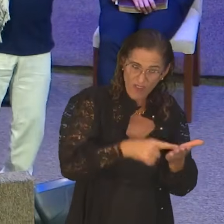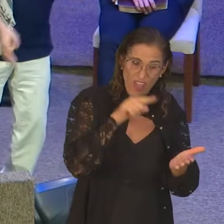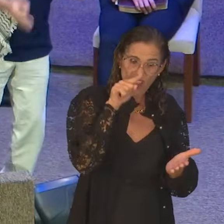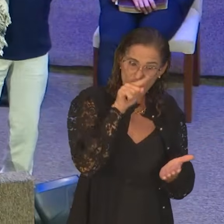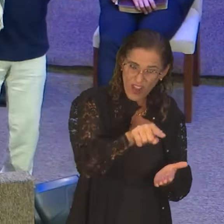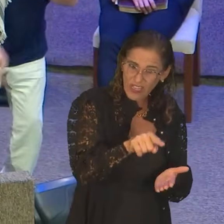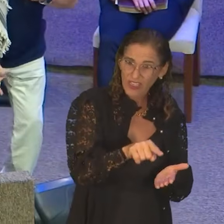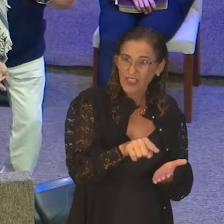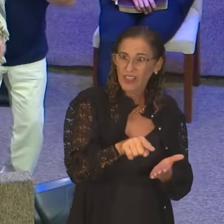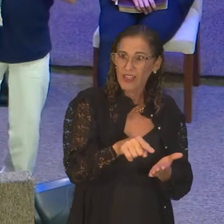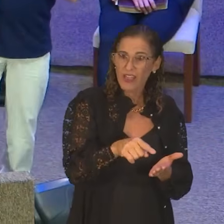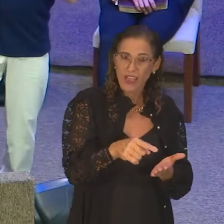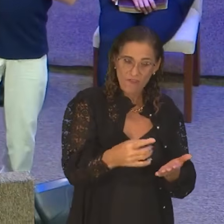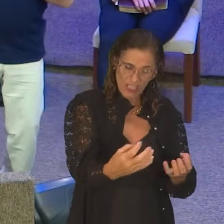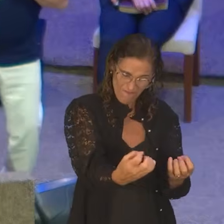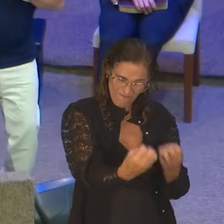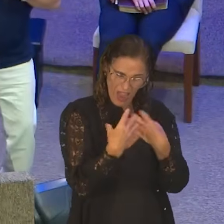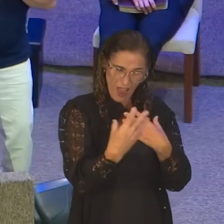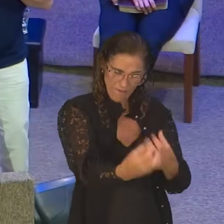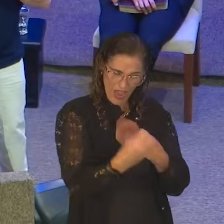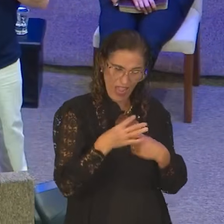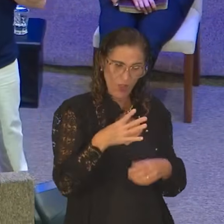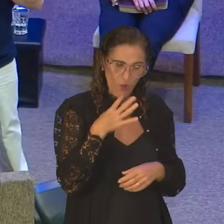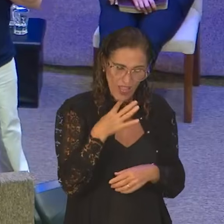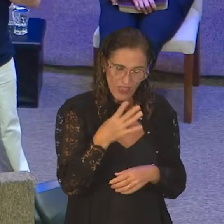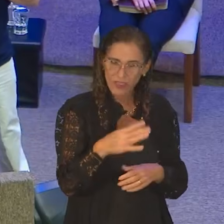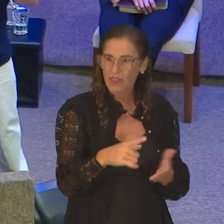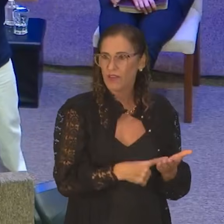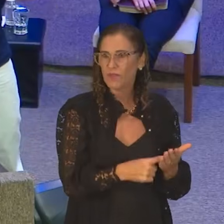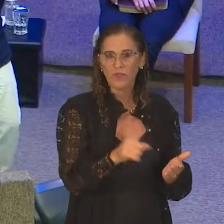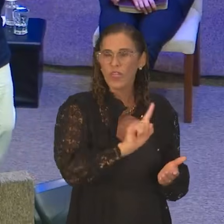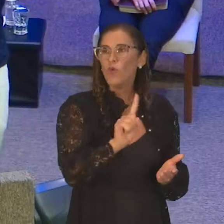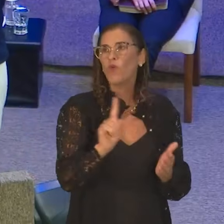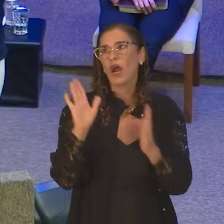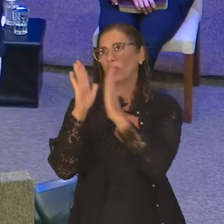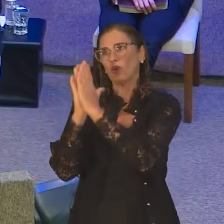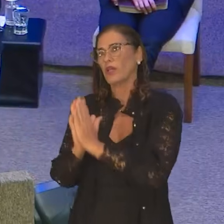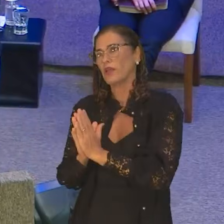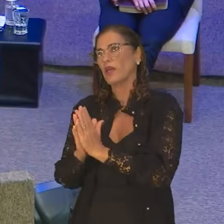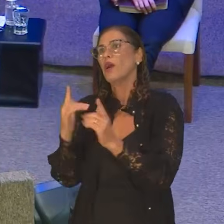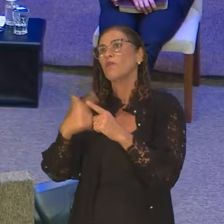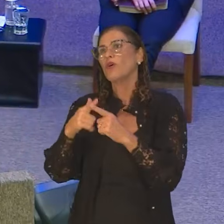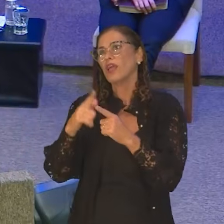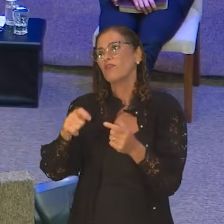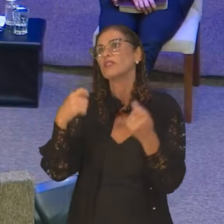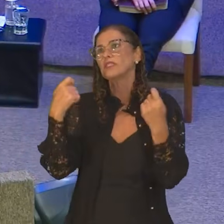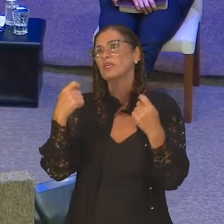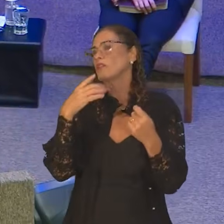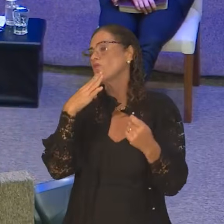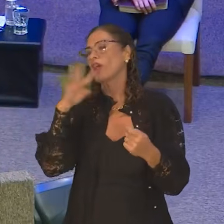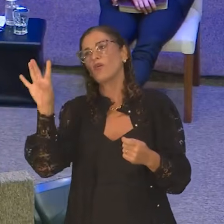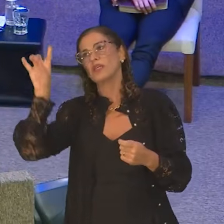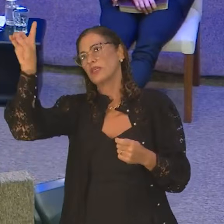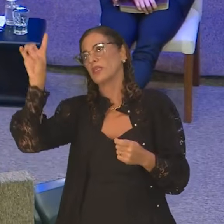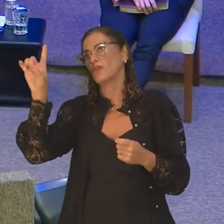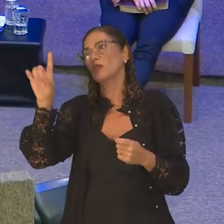você não alimenta desse livro, e conhece esse livro, não adora. Porque você não vai conhecer esse